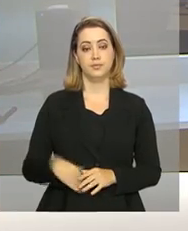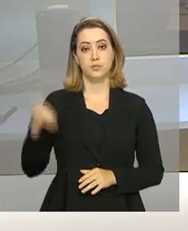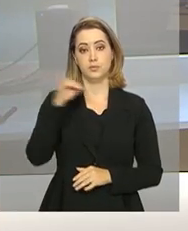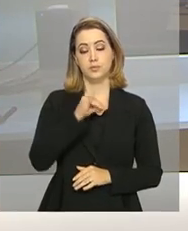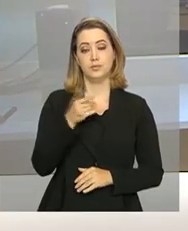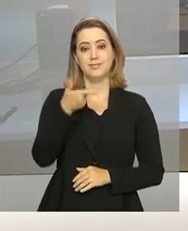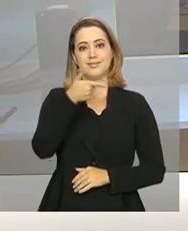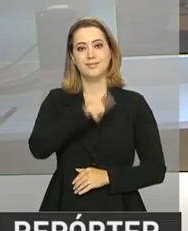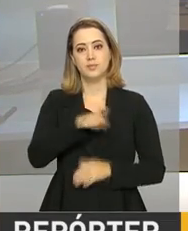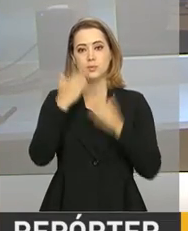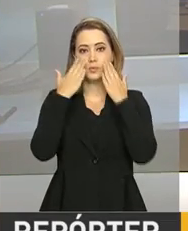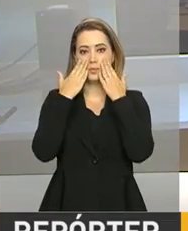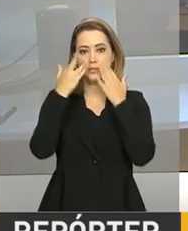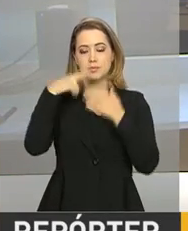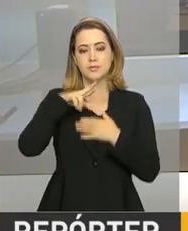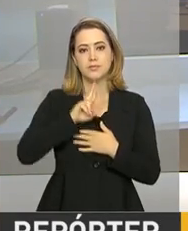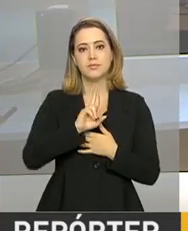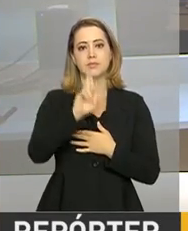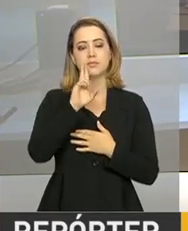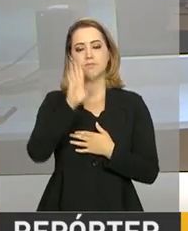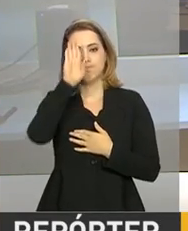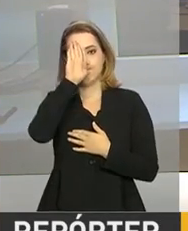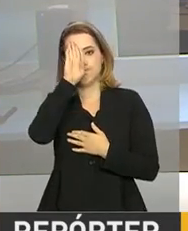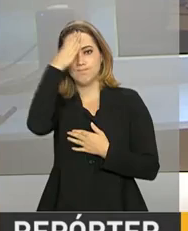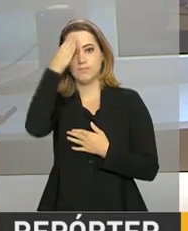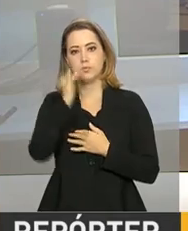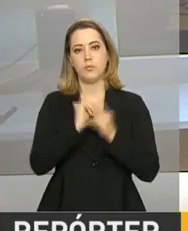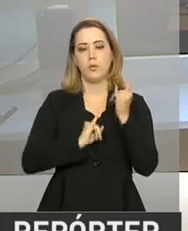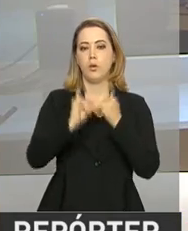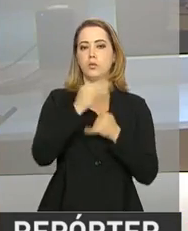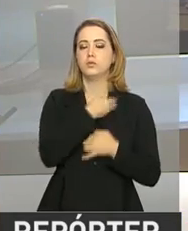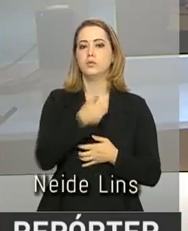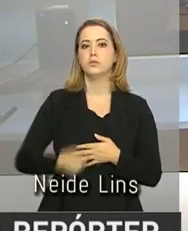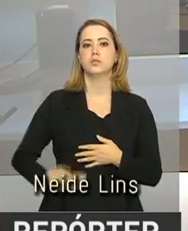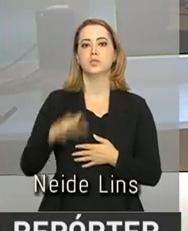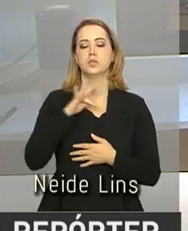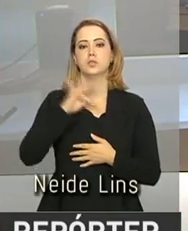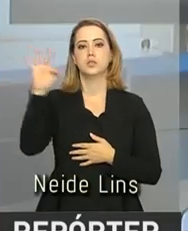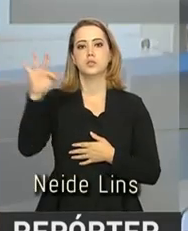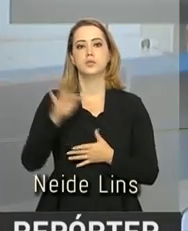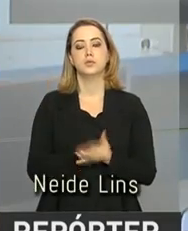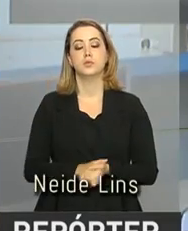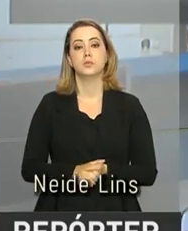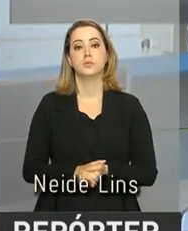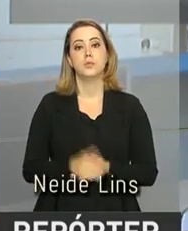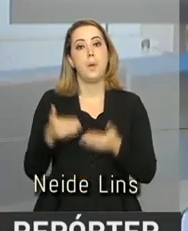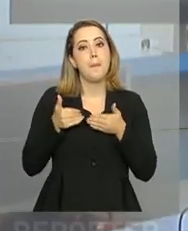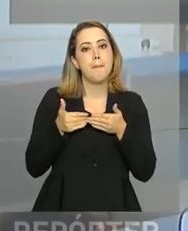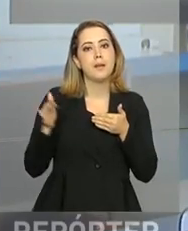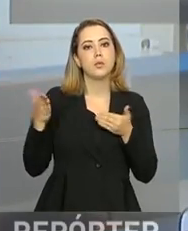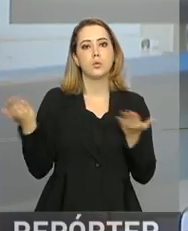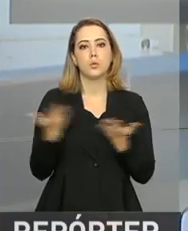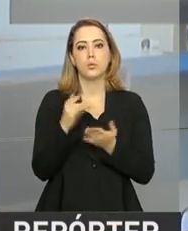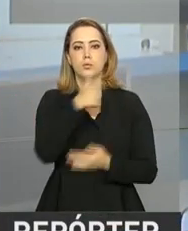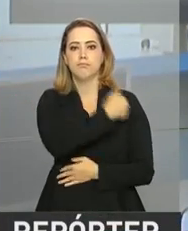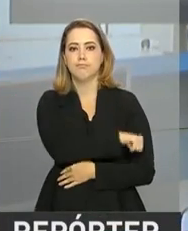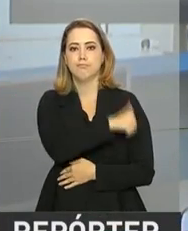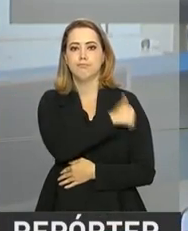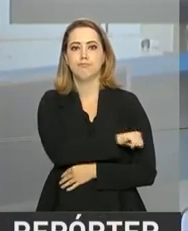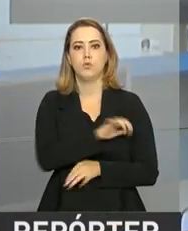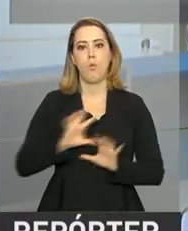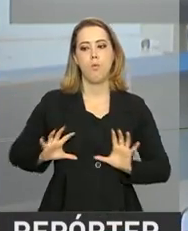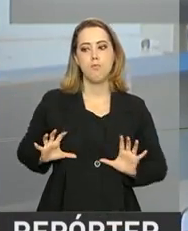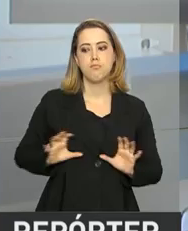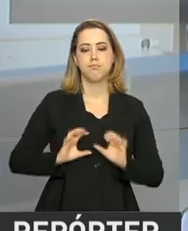Olá, estamos de volta com mais uma edição do Repórter NBR e as principais notícias do governo federal. Foi aberto hoje no Rio de Janeiro o